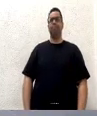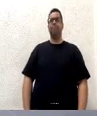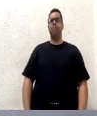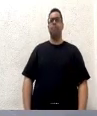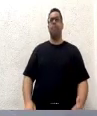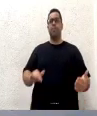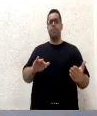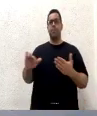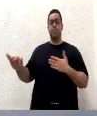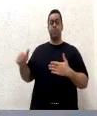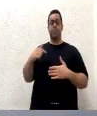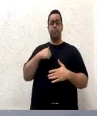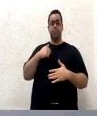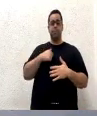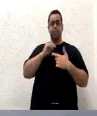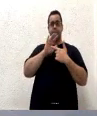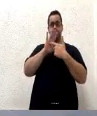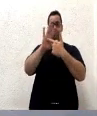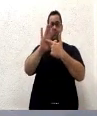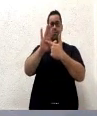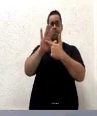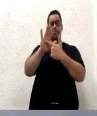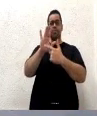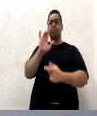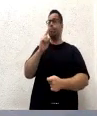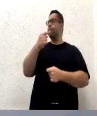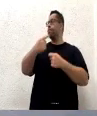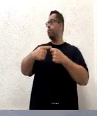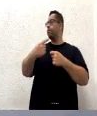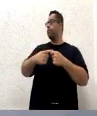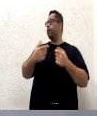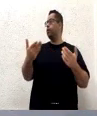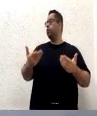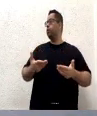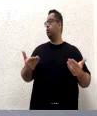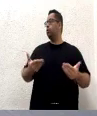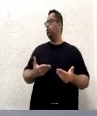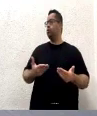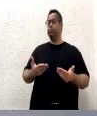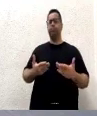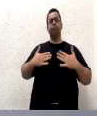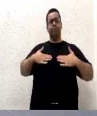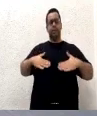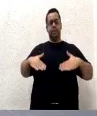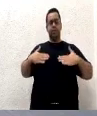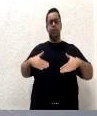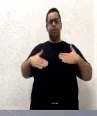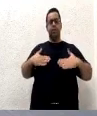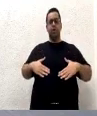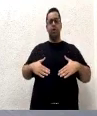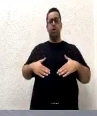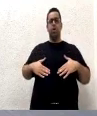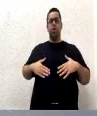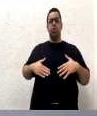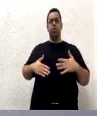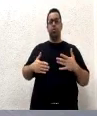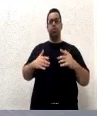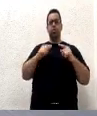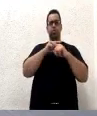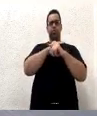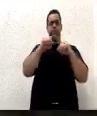município para dengue, nós estamos, nesse momento, tranquilos. Vocês têm acompanhado nossos